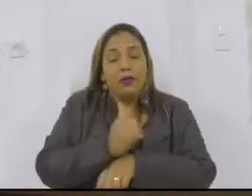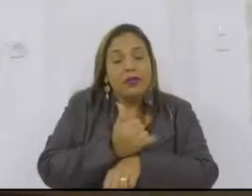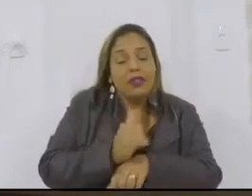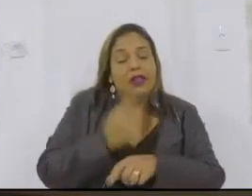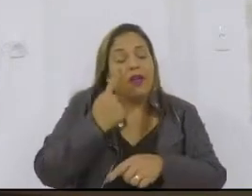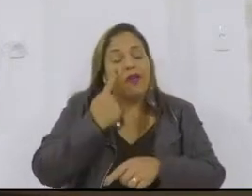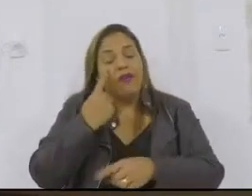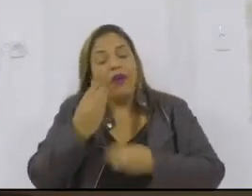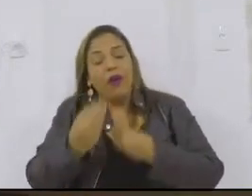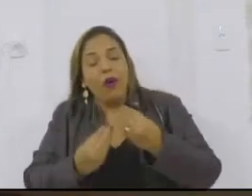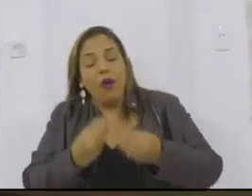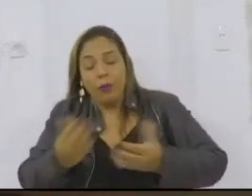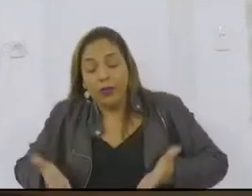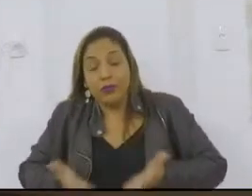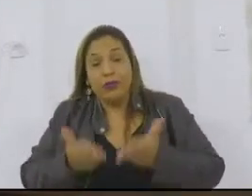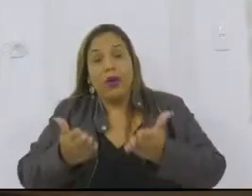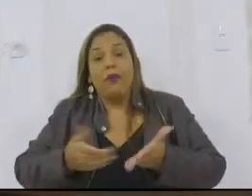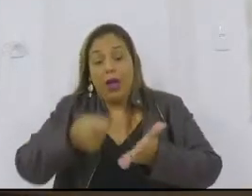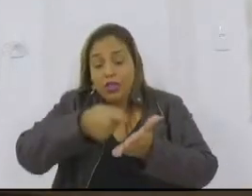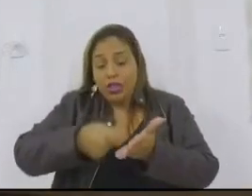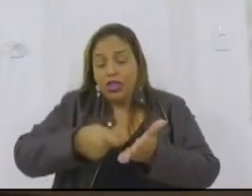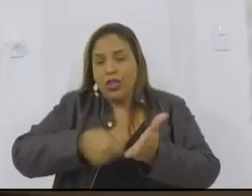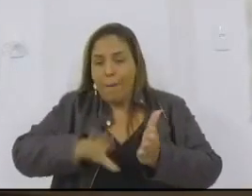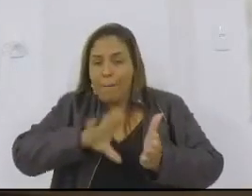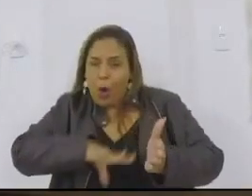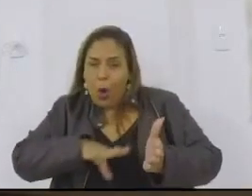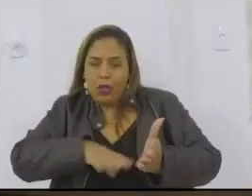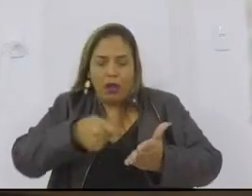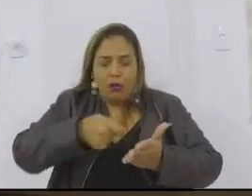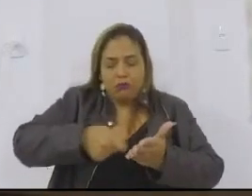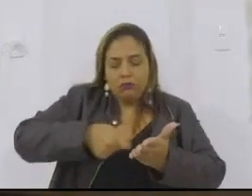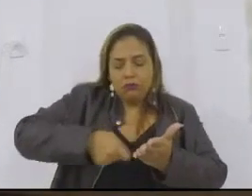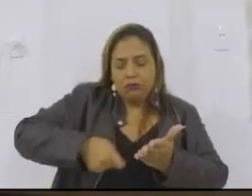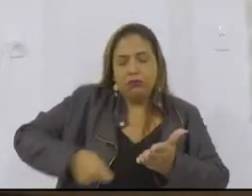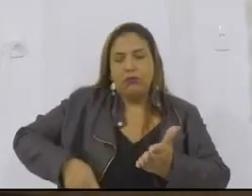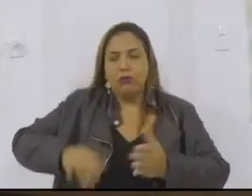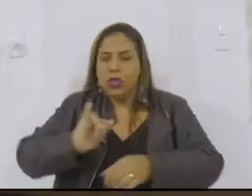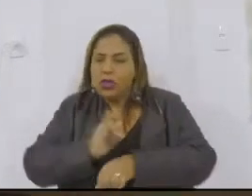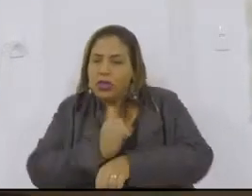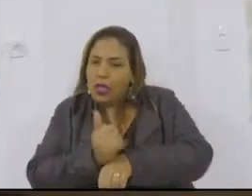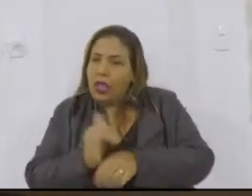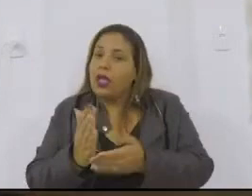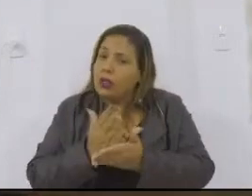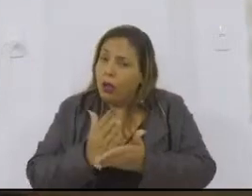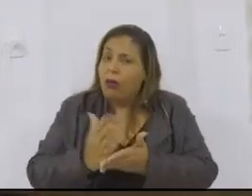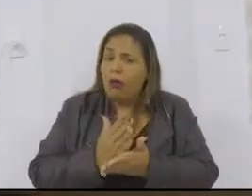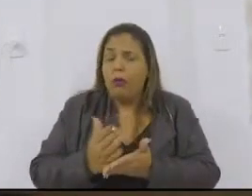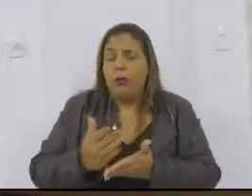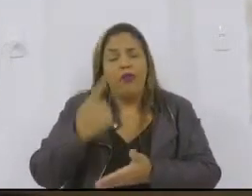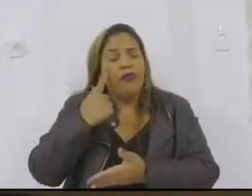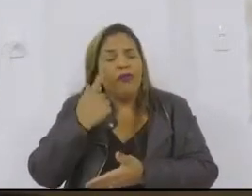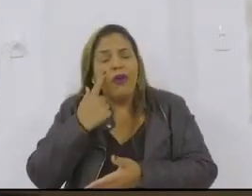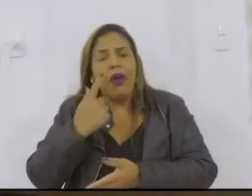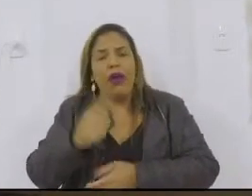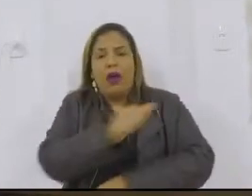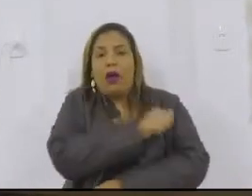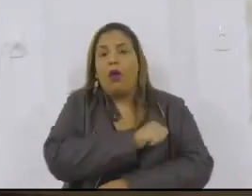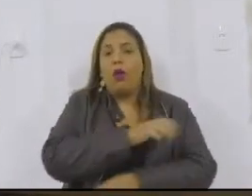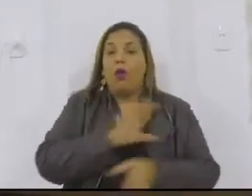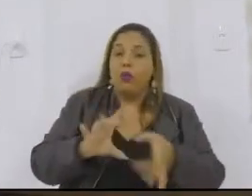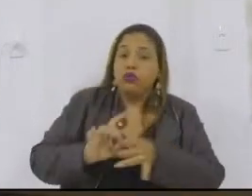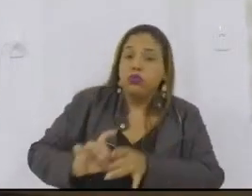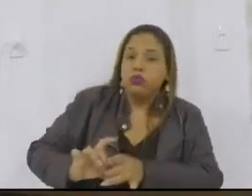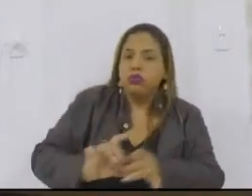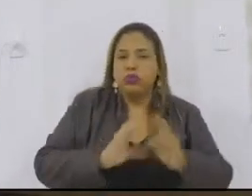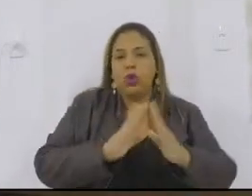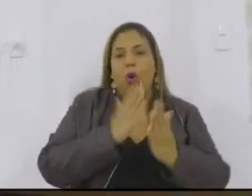pois estimularia a escrita. Seria um meio eficiente para os alunos se expressarem e unir a comunidade escolar. Diante